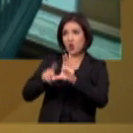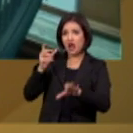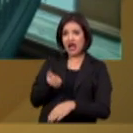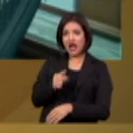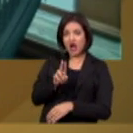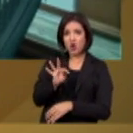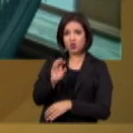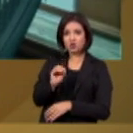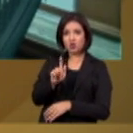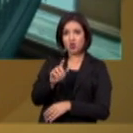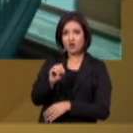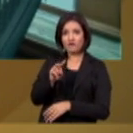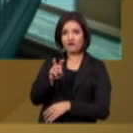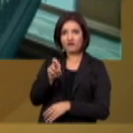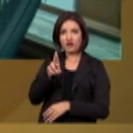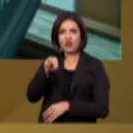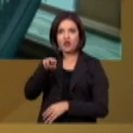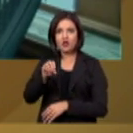ramos